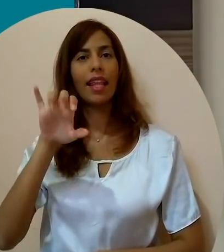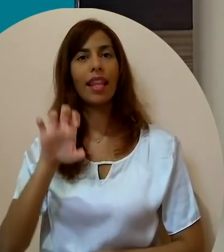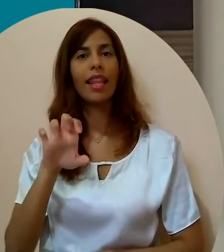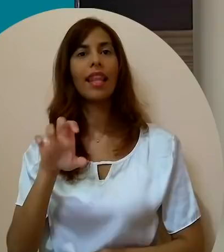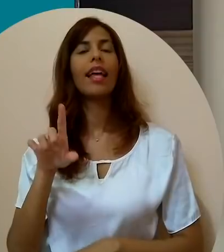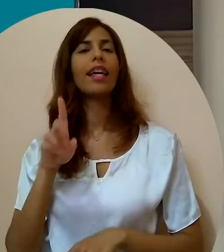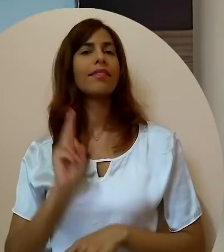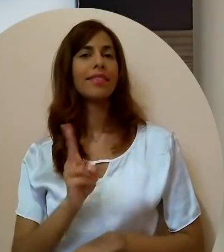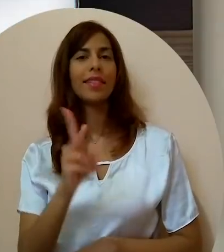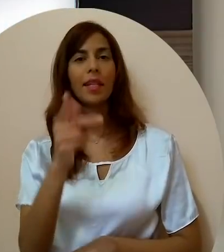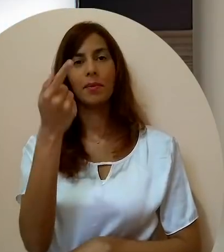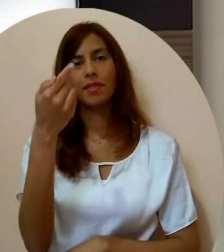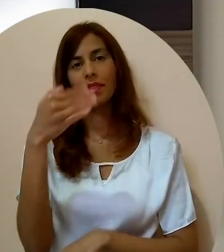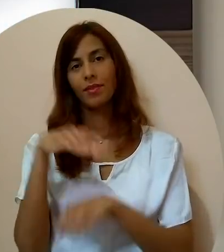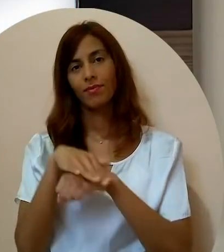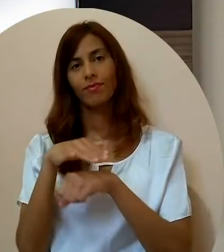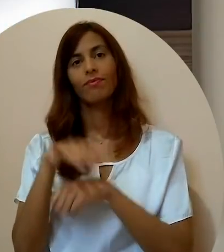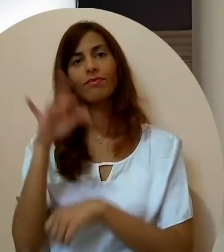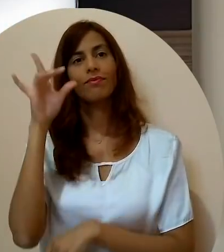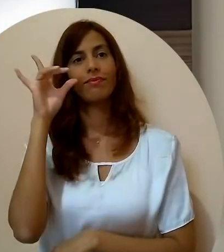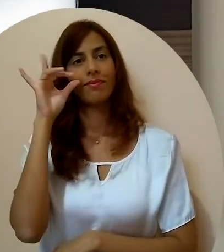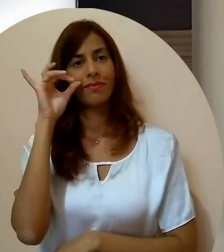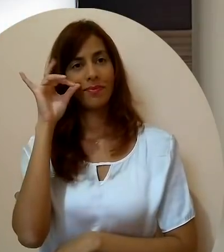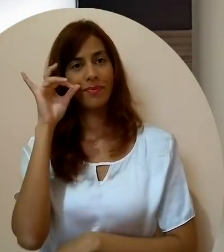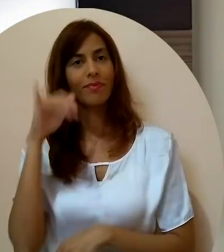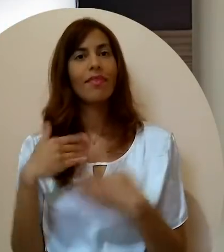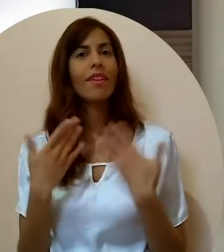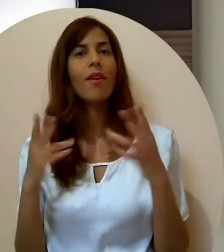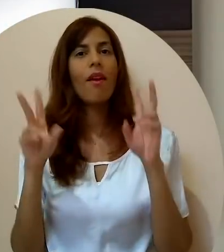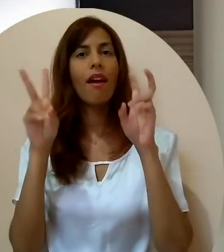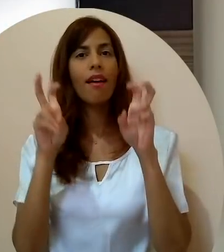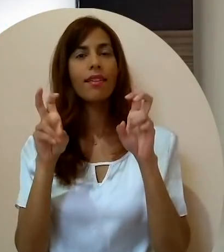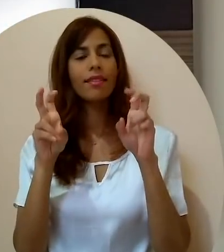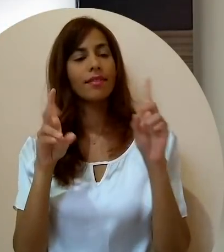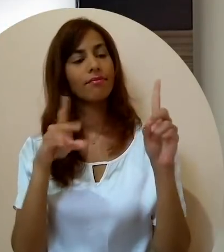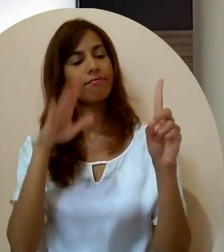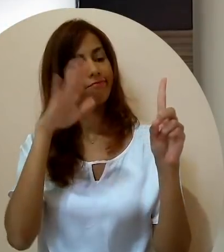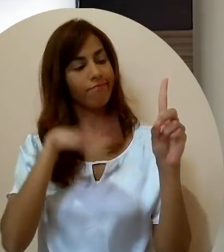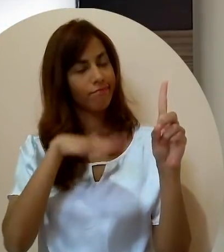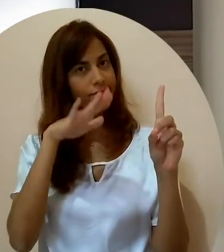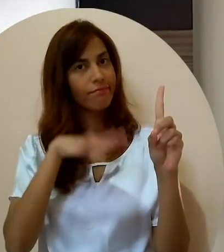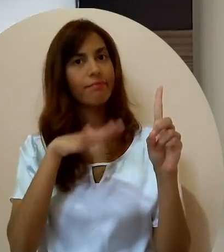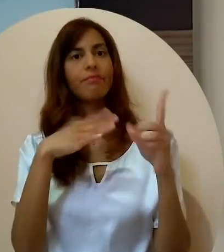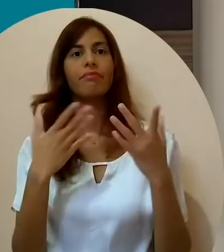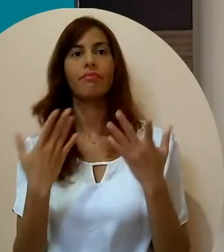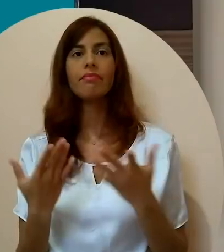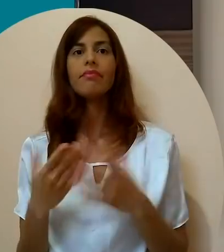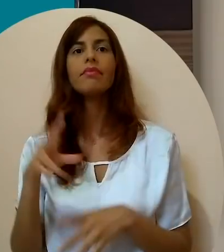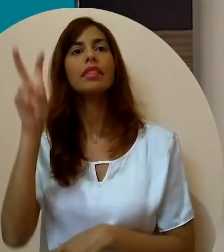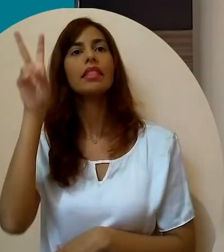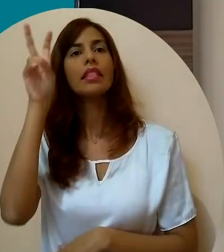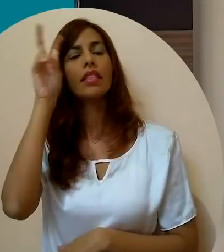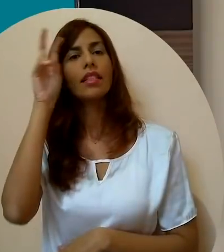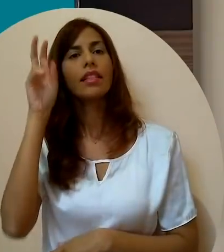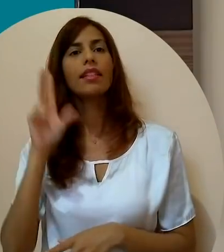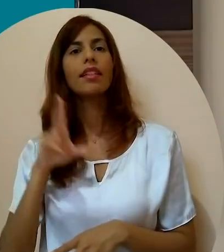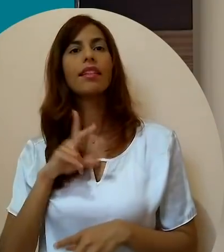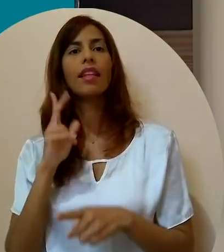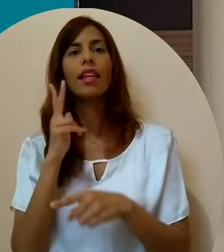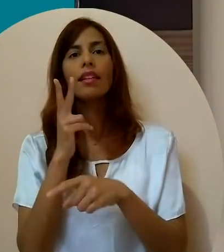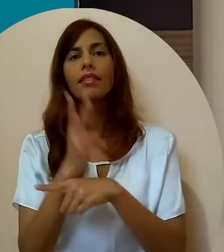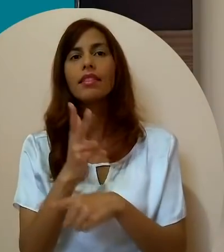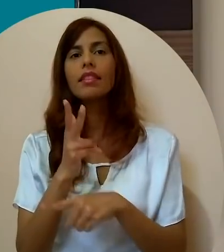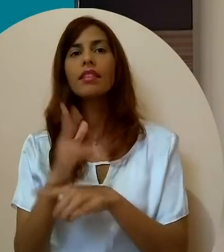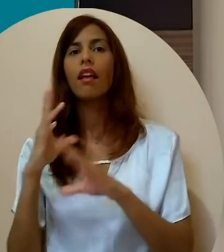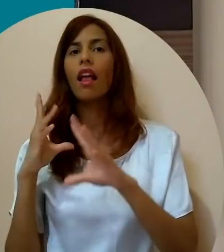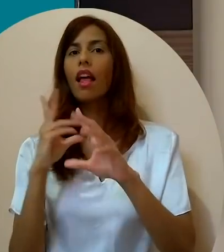vem rolando Live Café, às 19h30 no Instagram, e o tema desse mês é idolatria. Às quintas, um vídeo com o